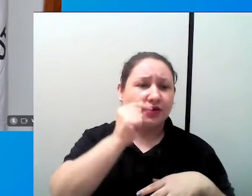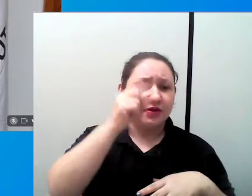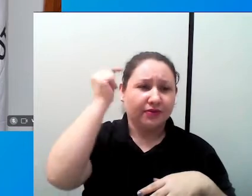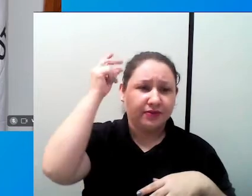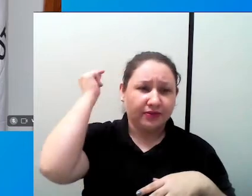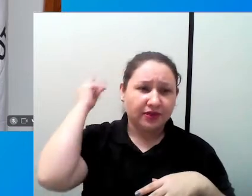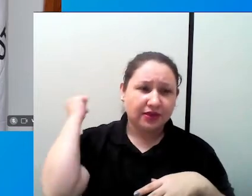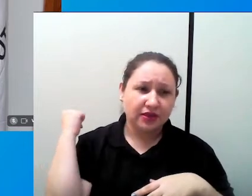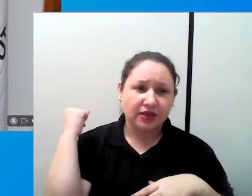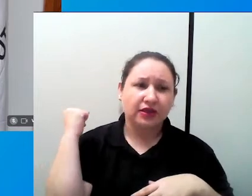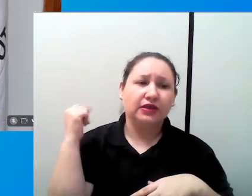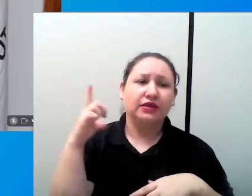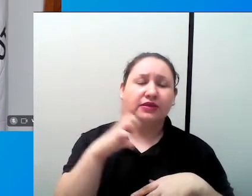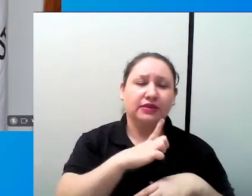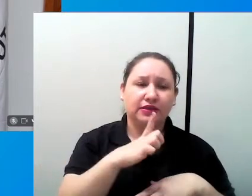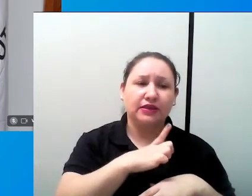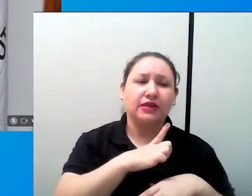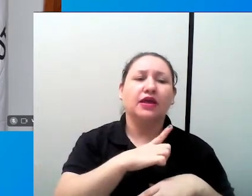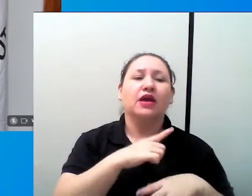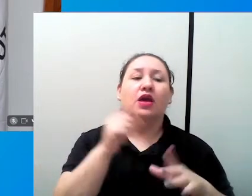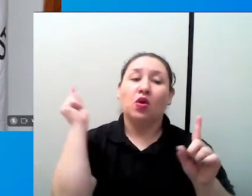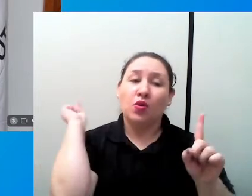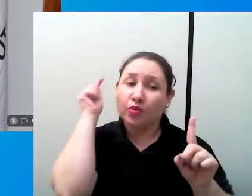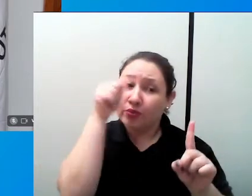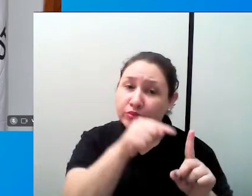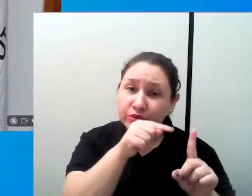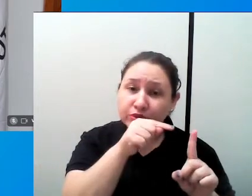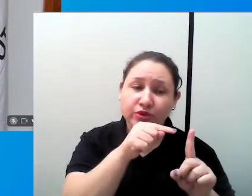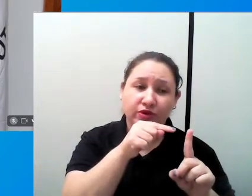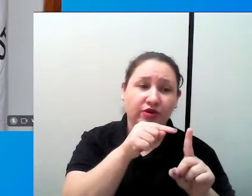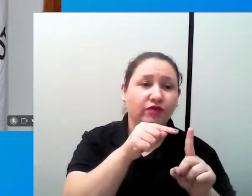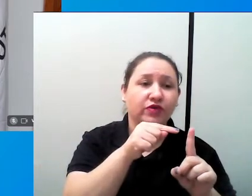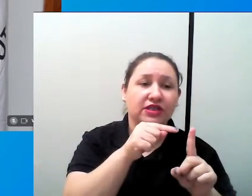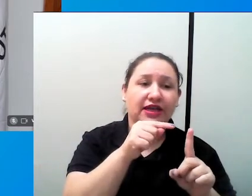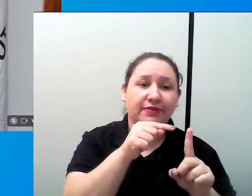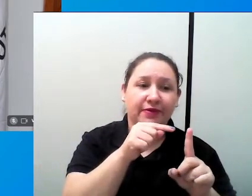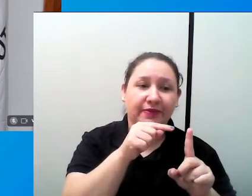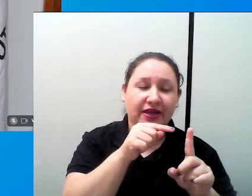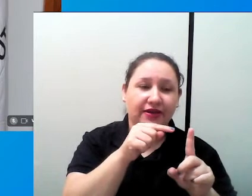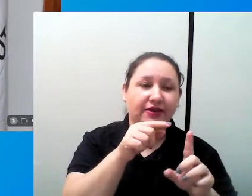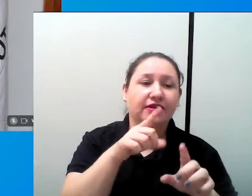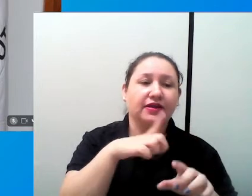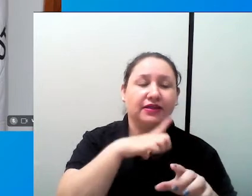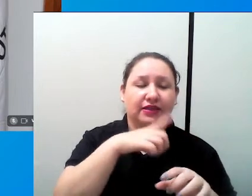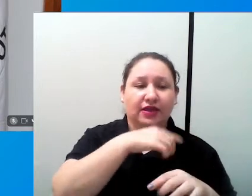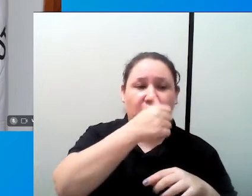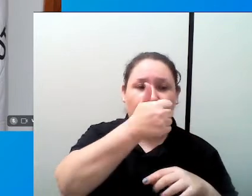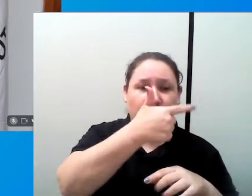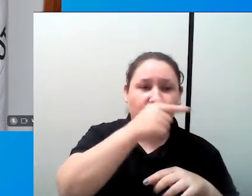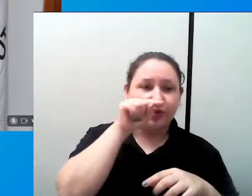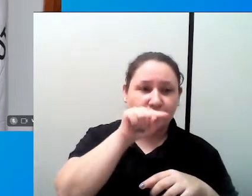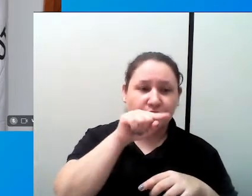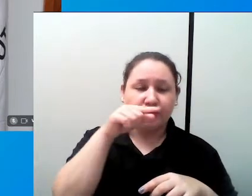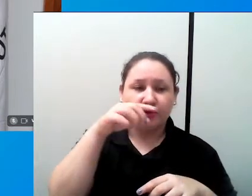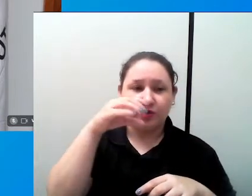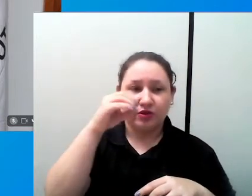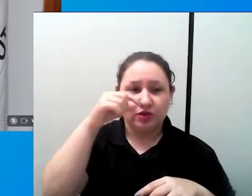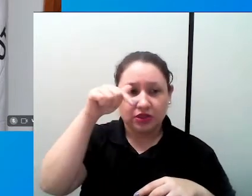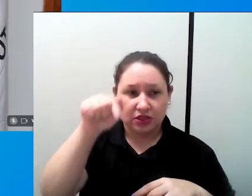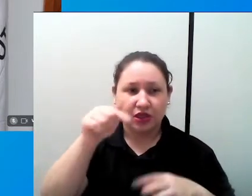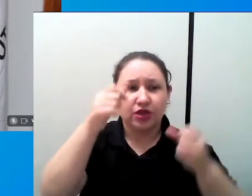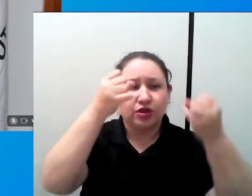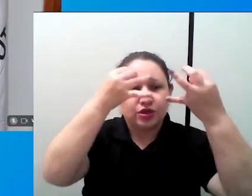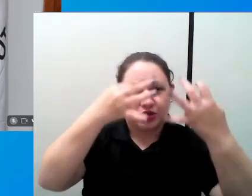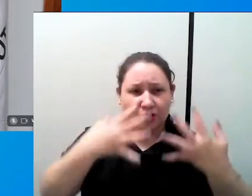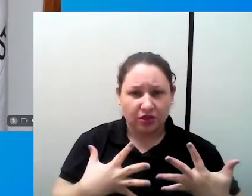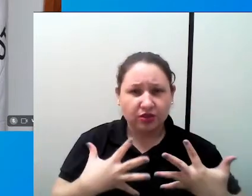né? Uma meta, inclusive, meta 12.7, né? Fala lá da obrigatoriedade, né?